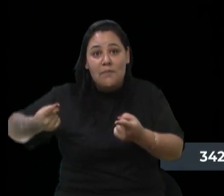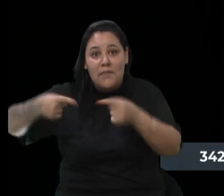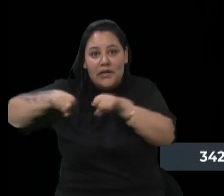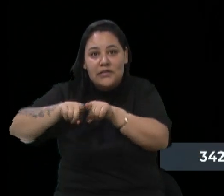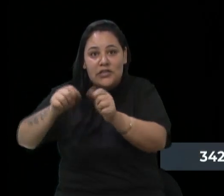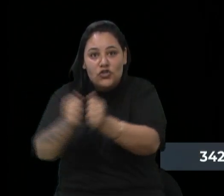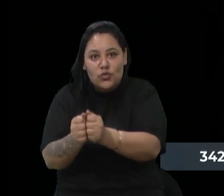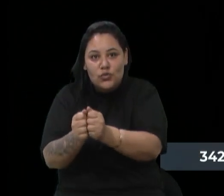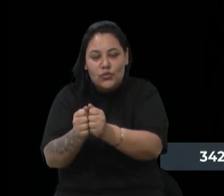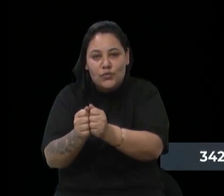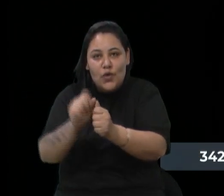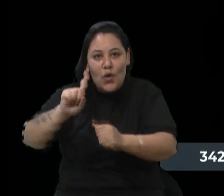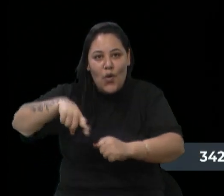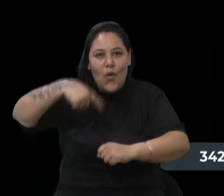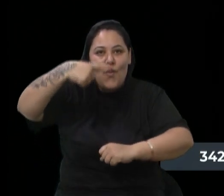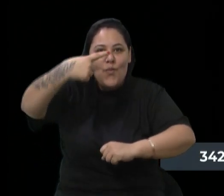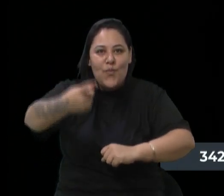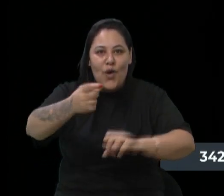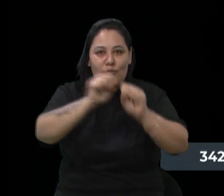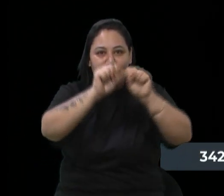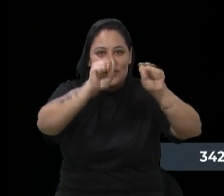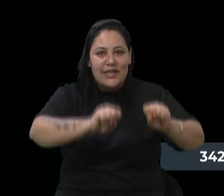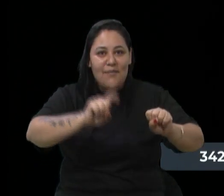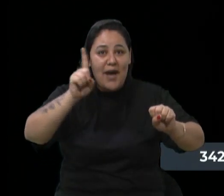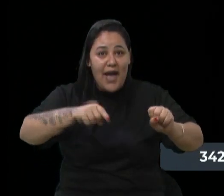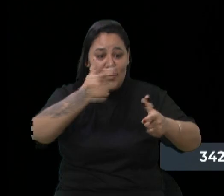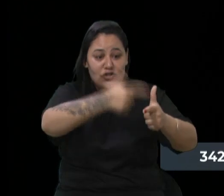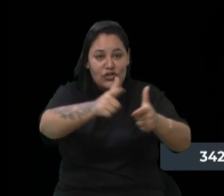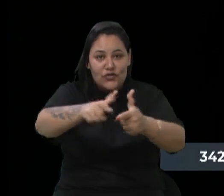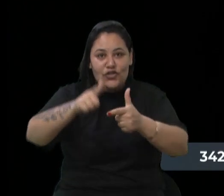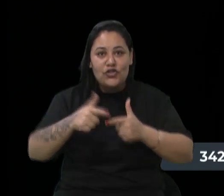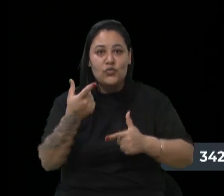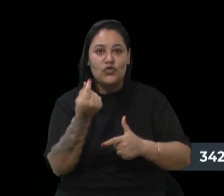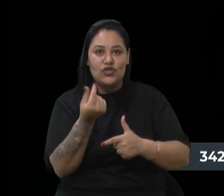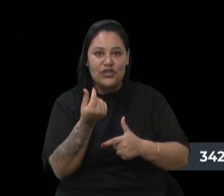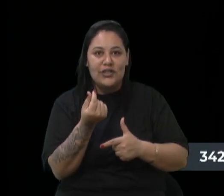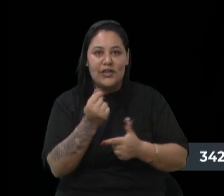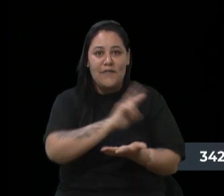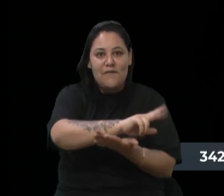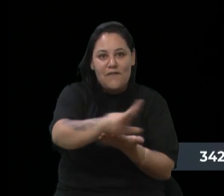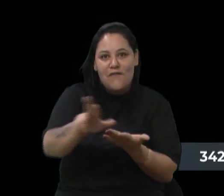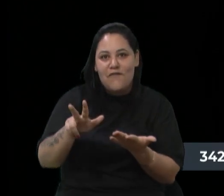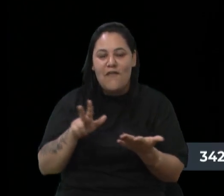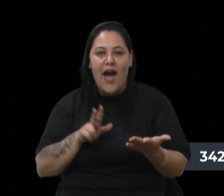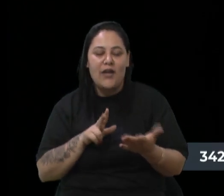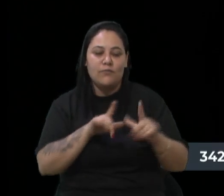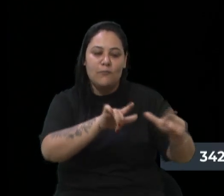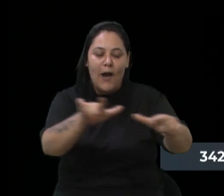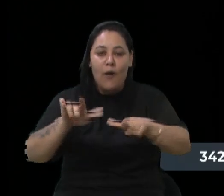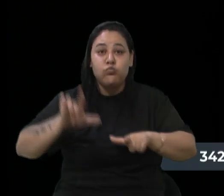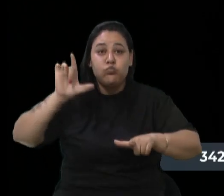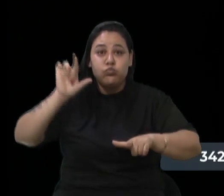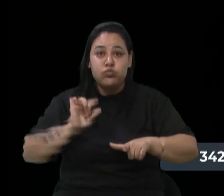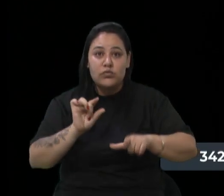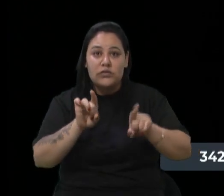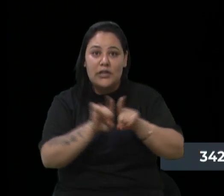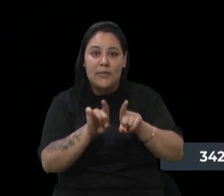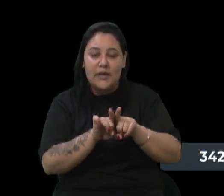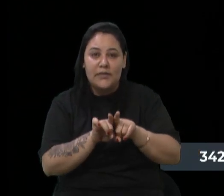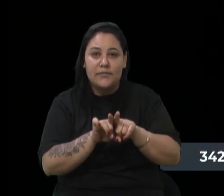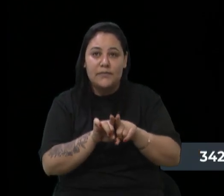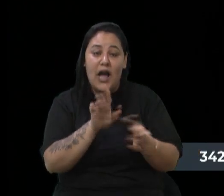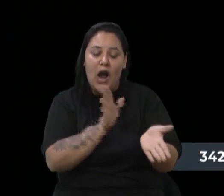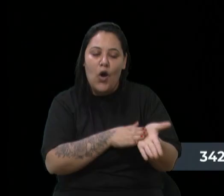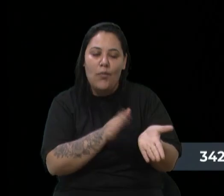próximo passo do Free Flow é distribuir o valor do pedágio da rodovia em vários pórticos, diminuindo assim o valor da cobrança